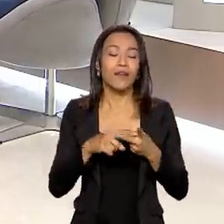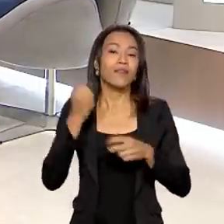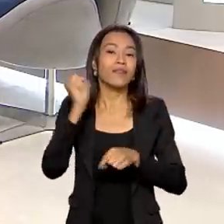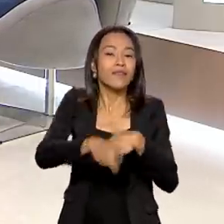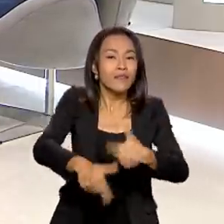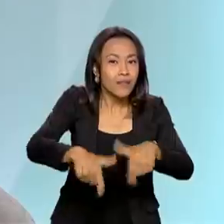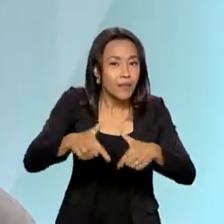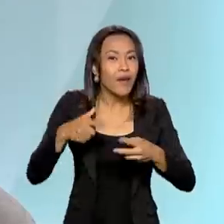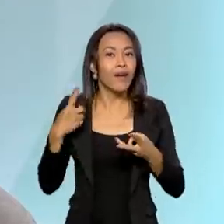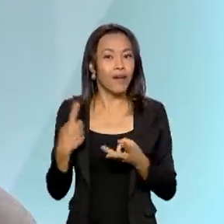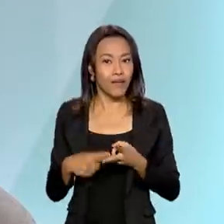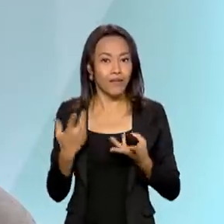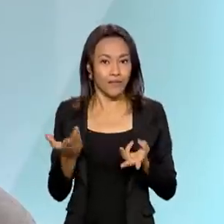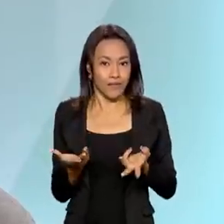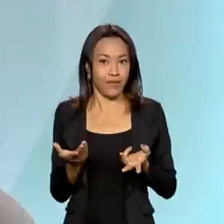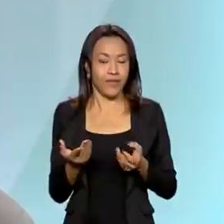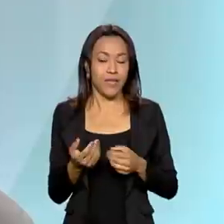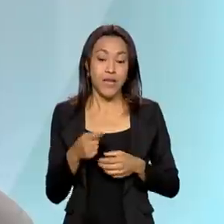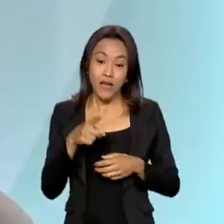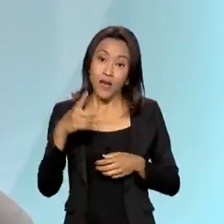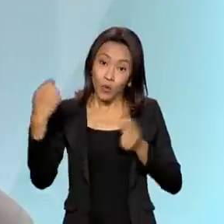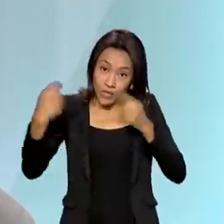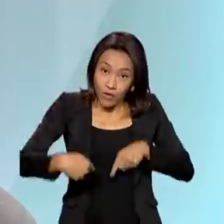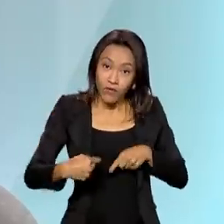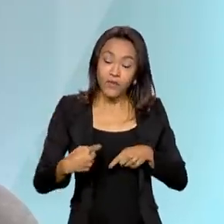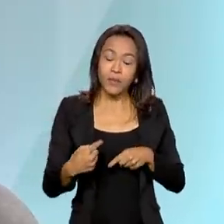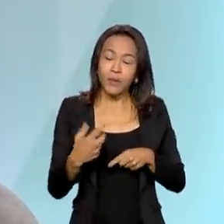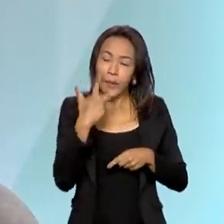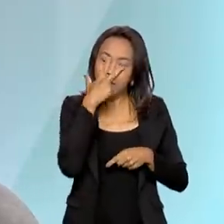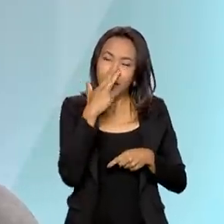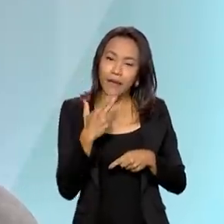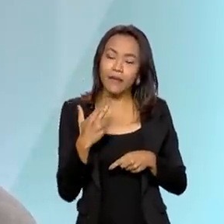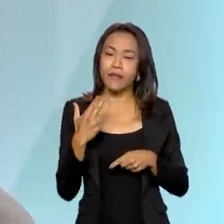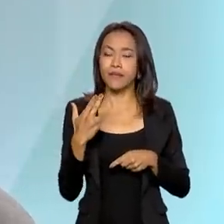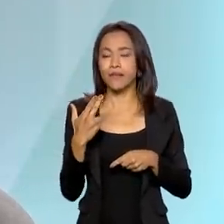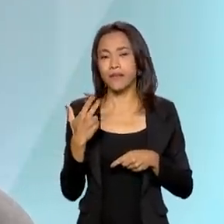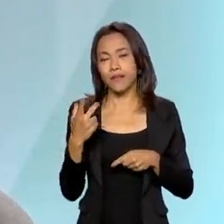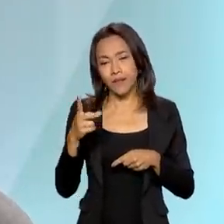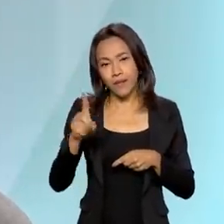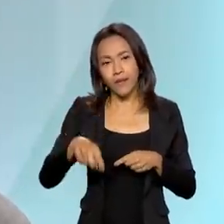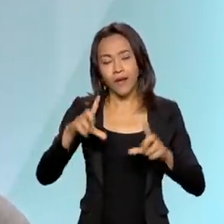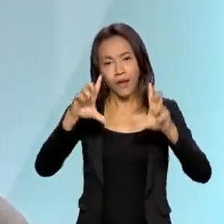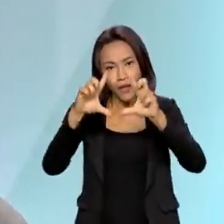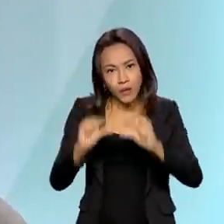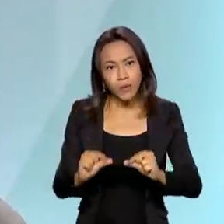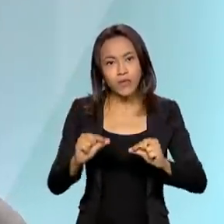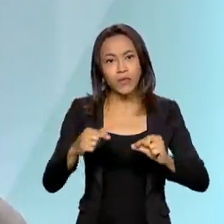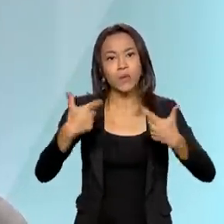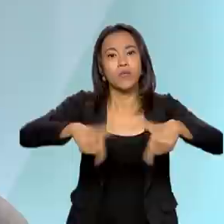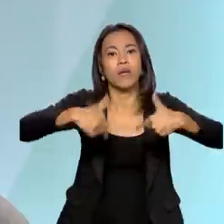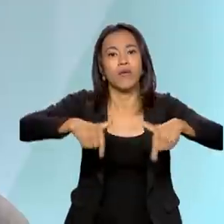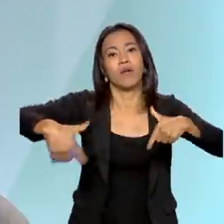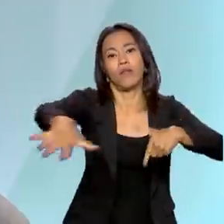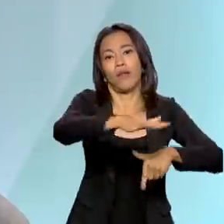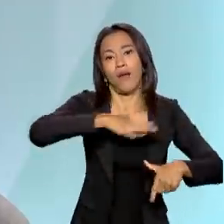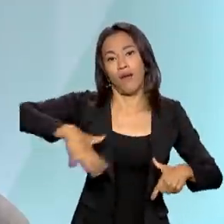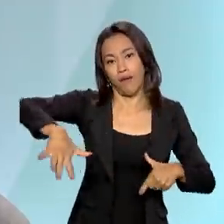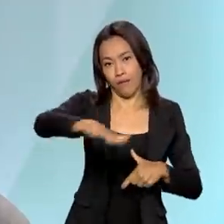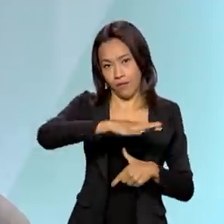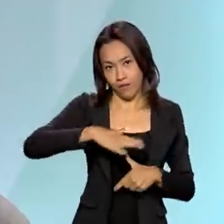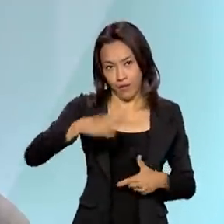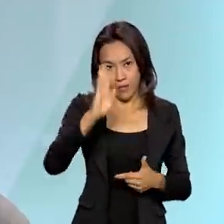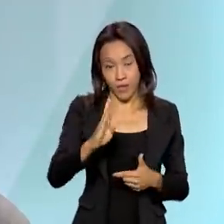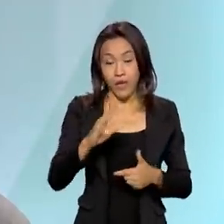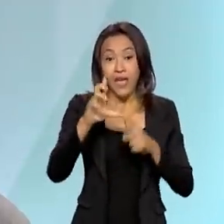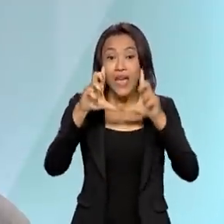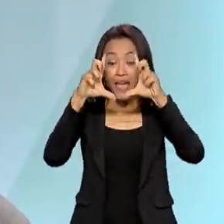Aquilo que no primeiro momento parecia um desafio, o desafio parecia que ia reduzir as atividades no Brasil, como você reduz as